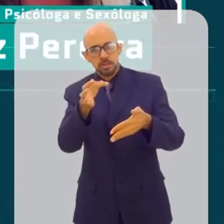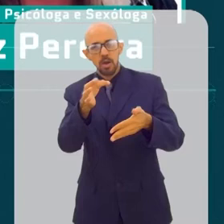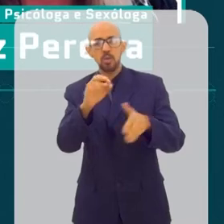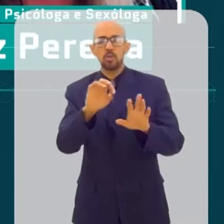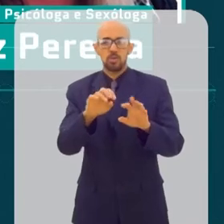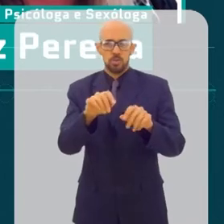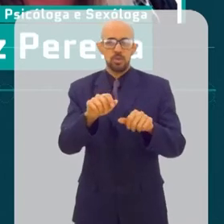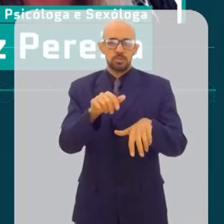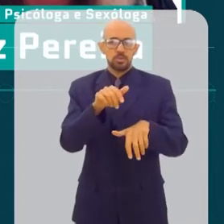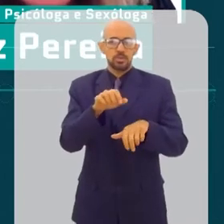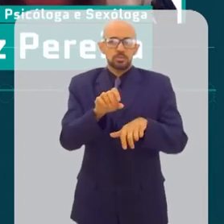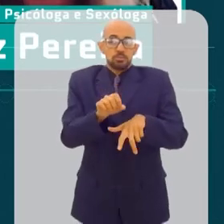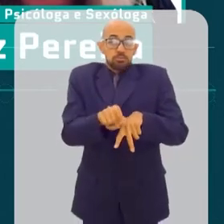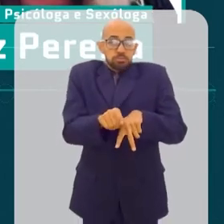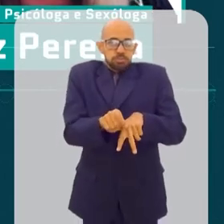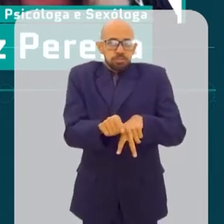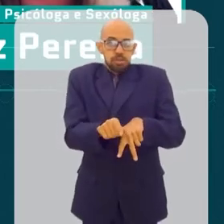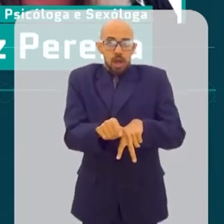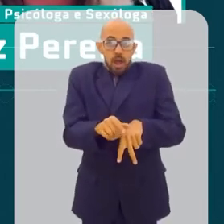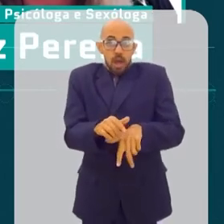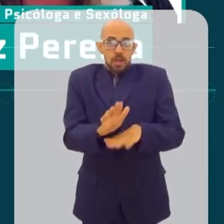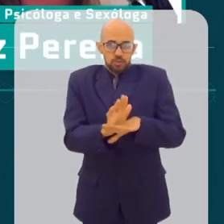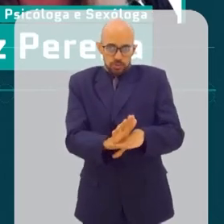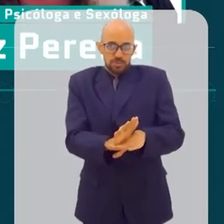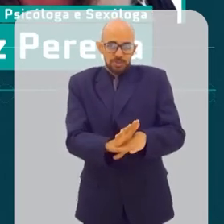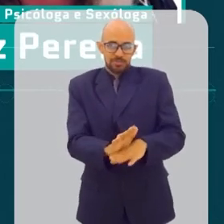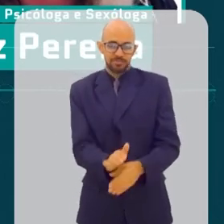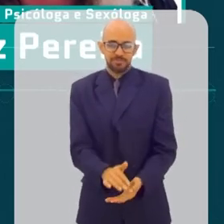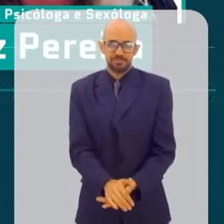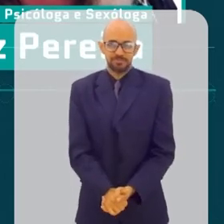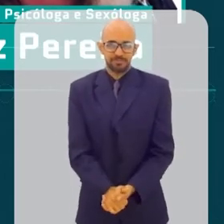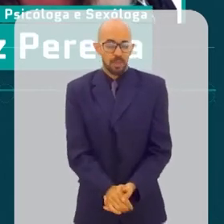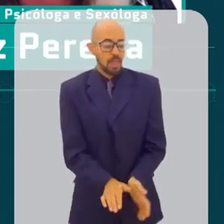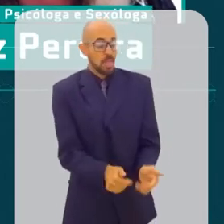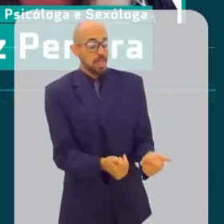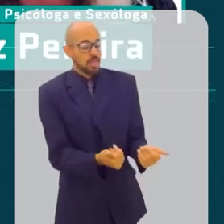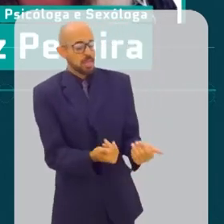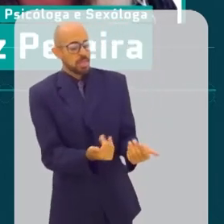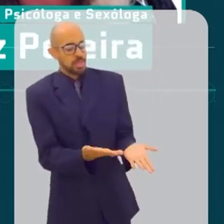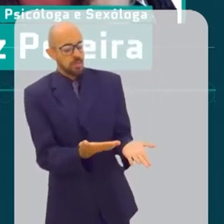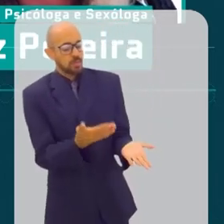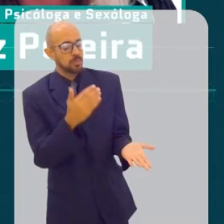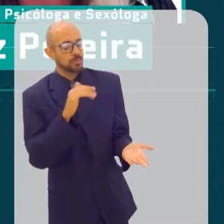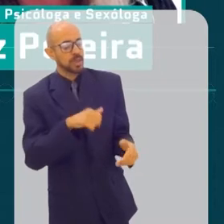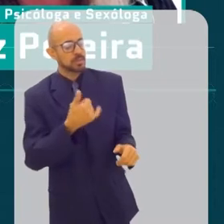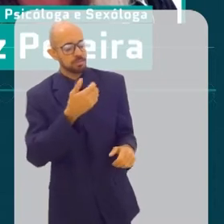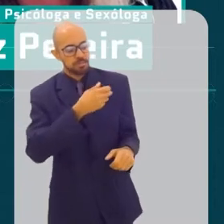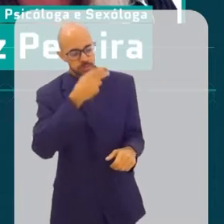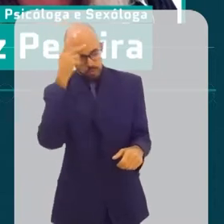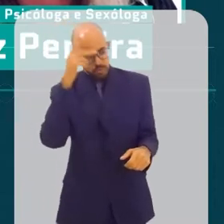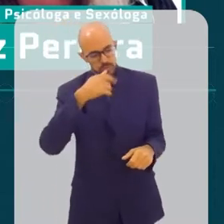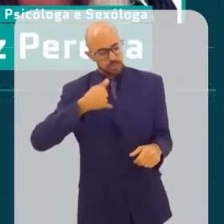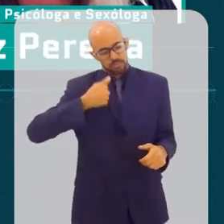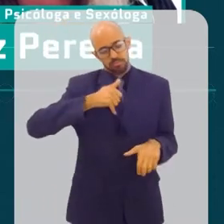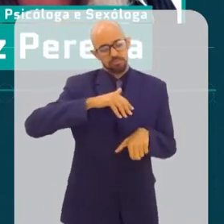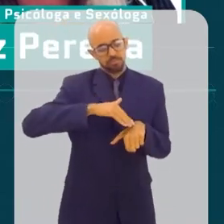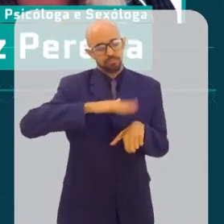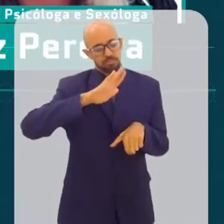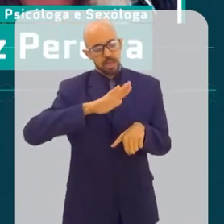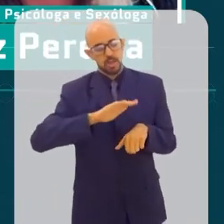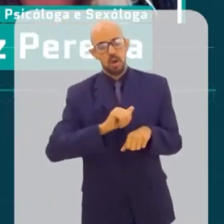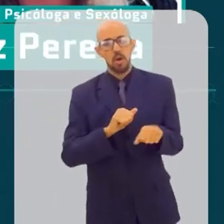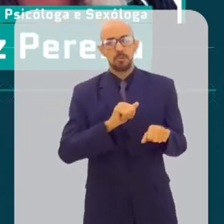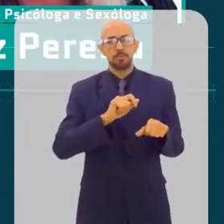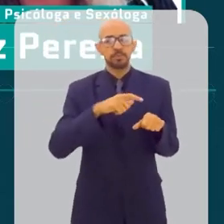atenção, o orgasmo traz sim seus benefícios. Agora, as pessoas mais velhas,